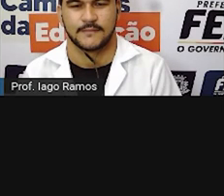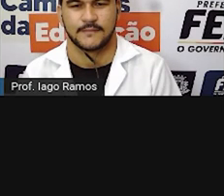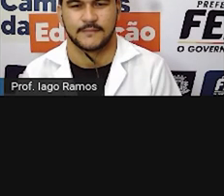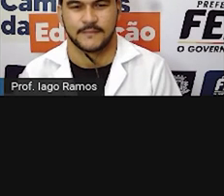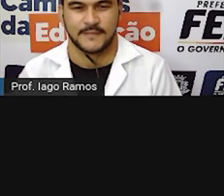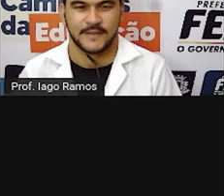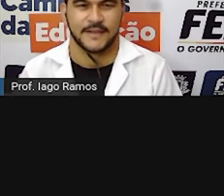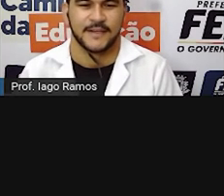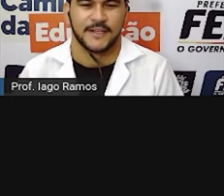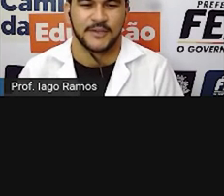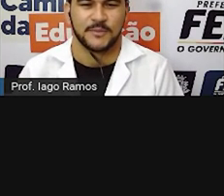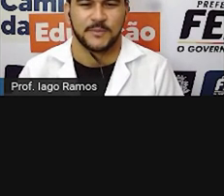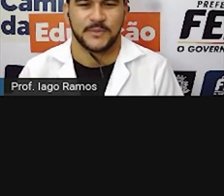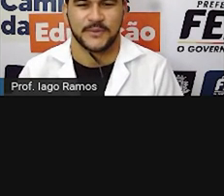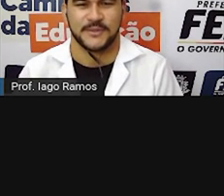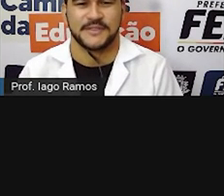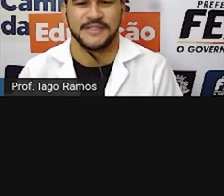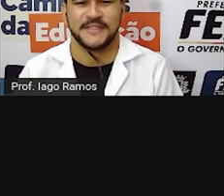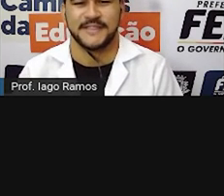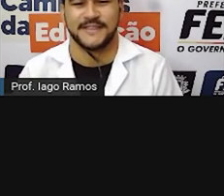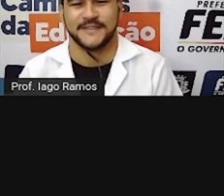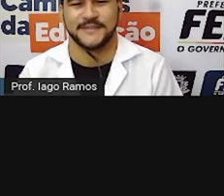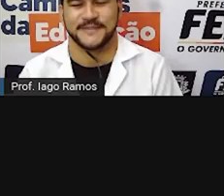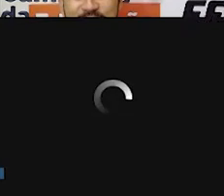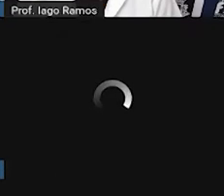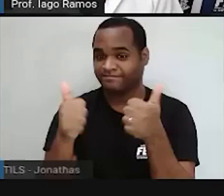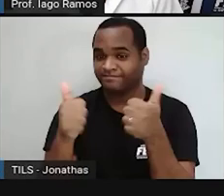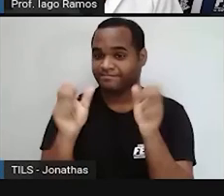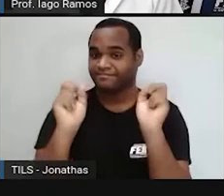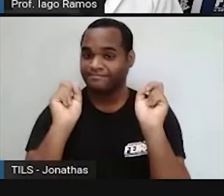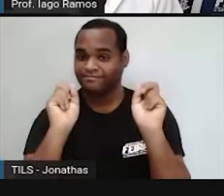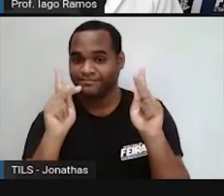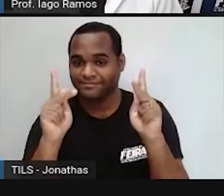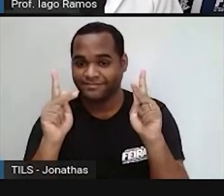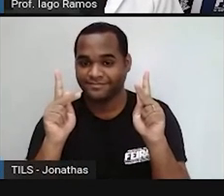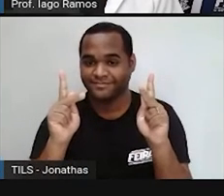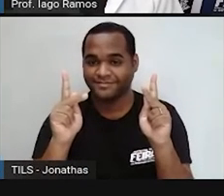e Prontinho e